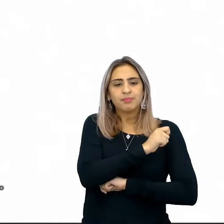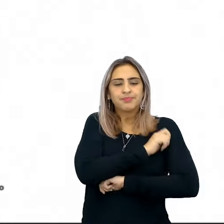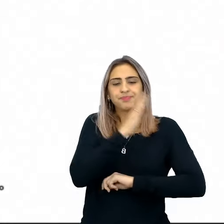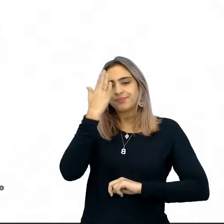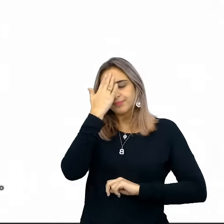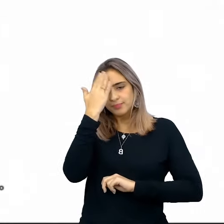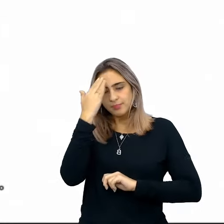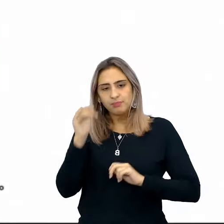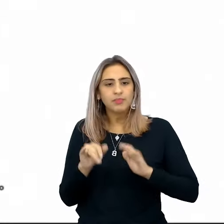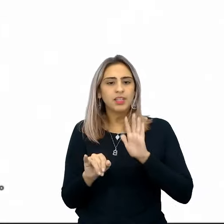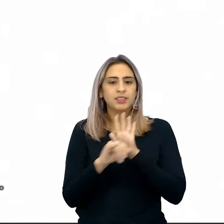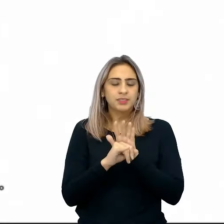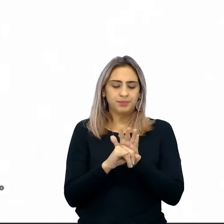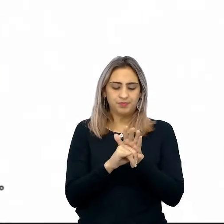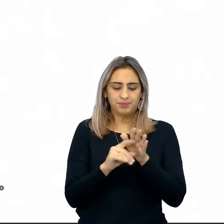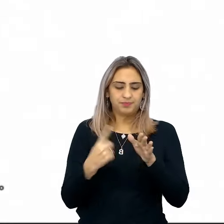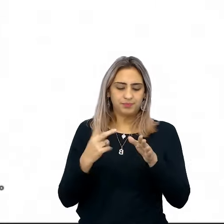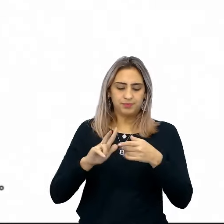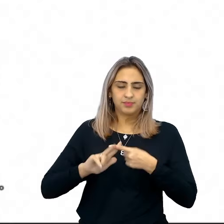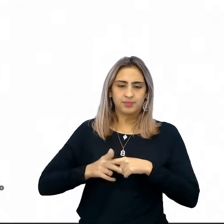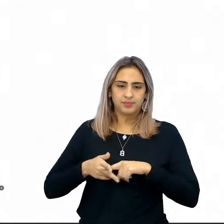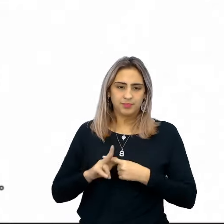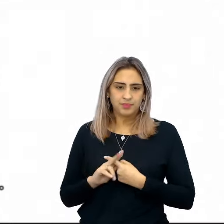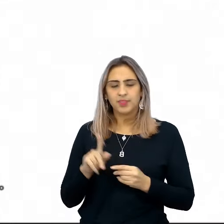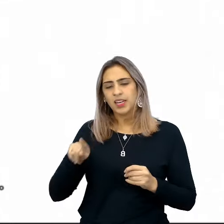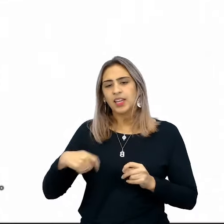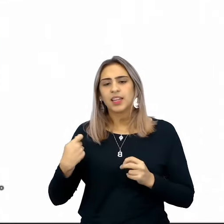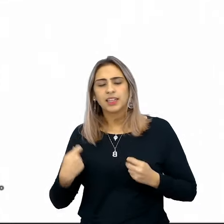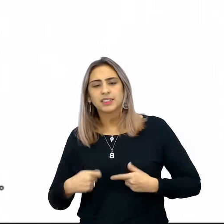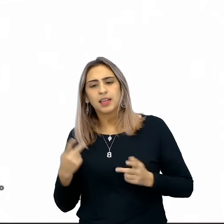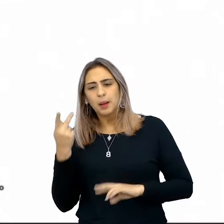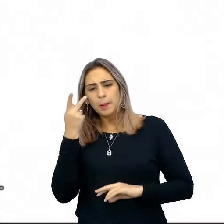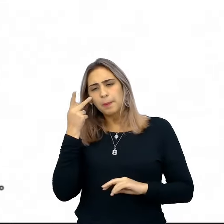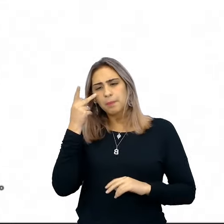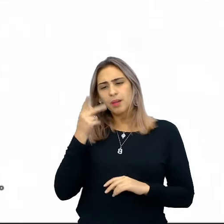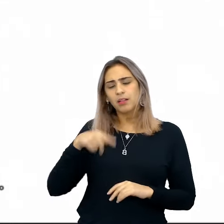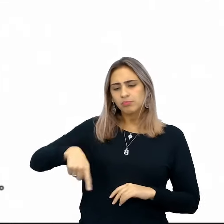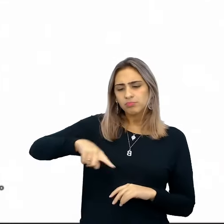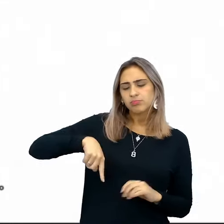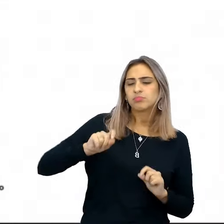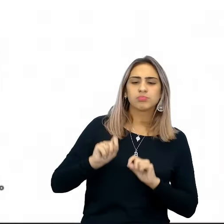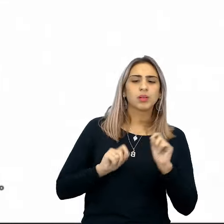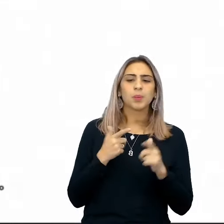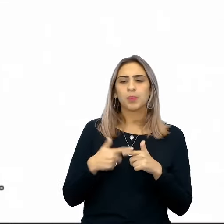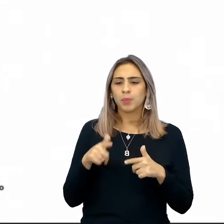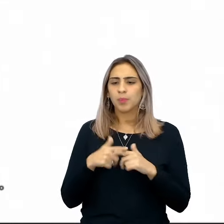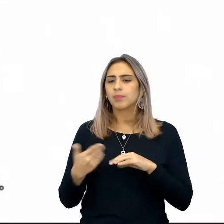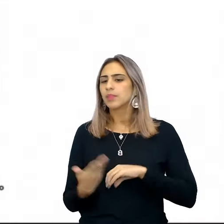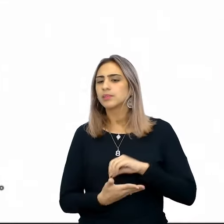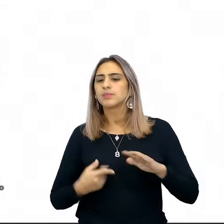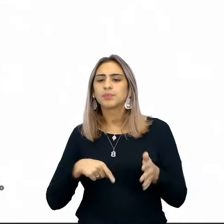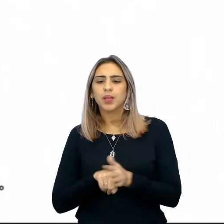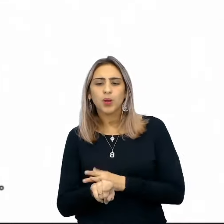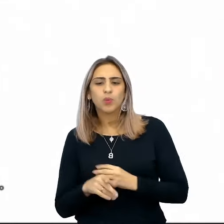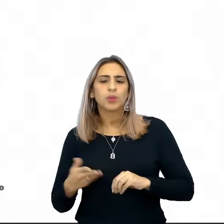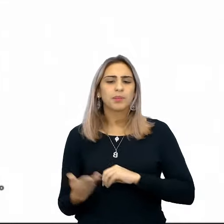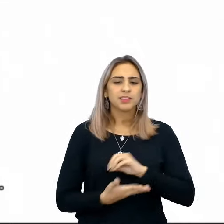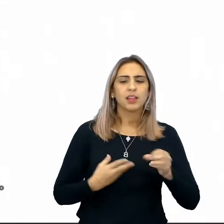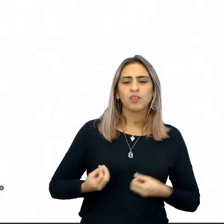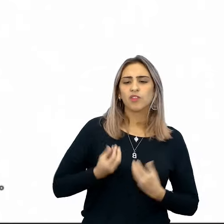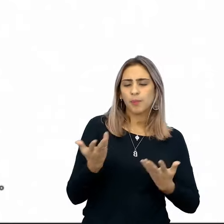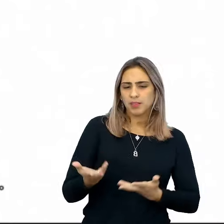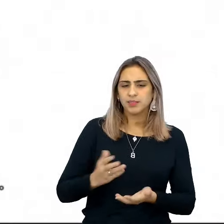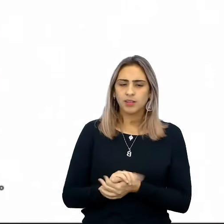saiba identificar qual tipo de operação é necessária para aquela situação problema, baseado nas perguntas, baseado nos